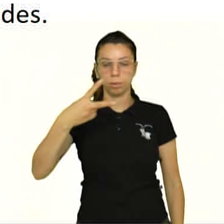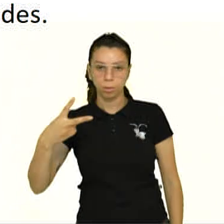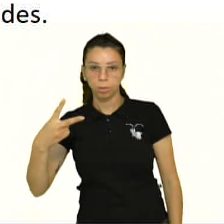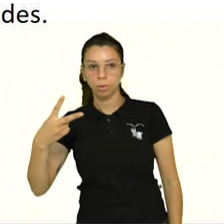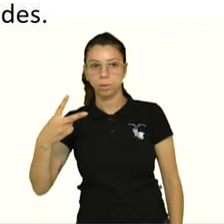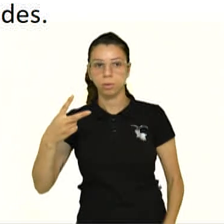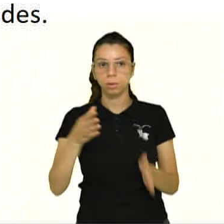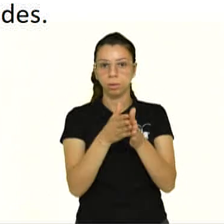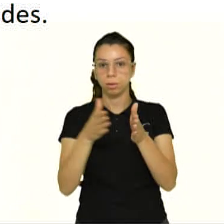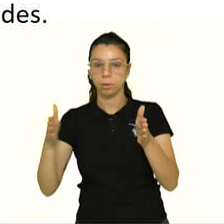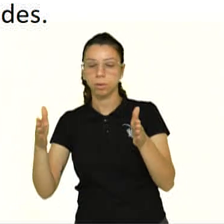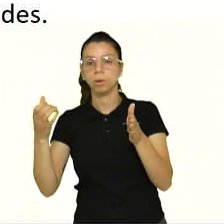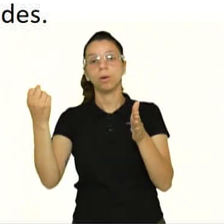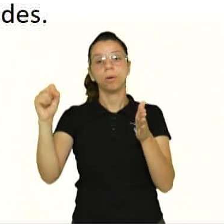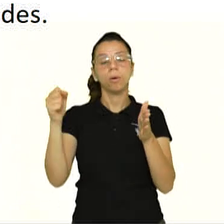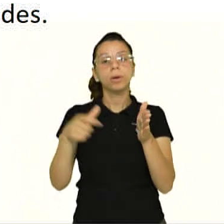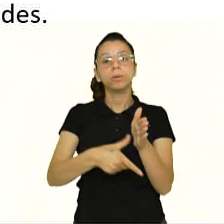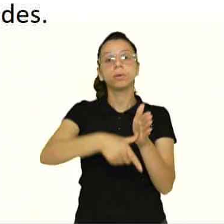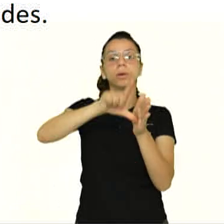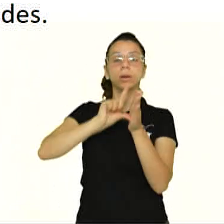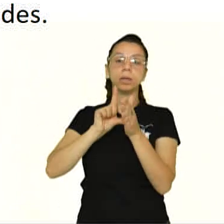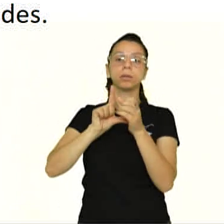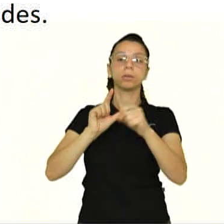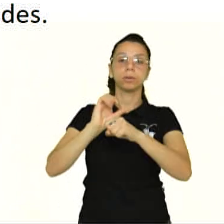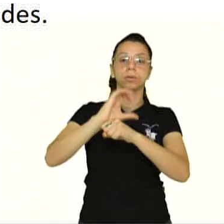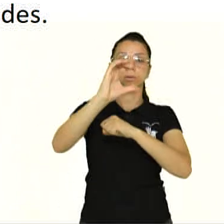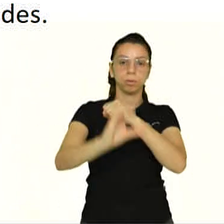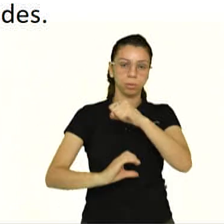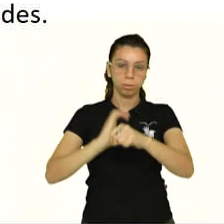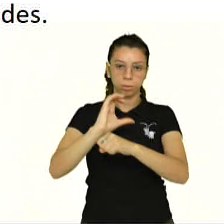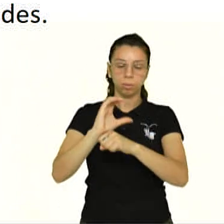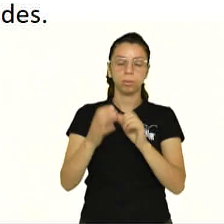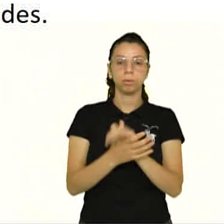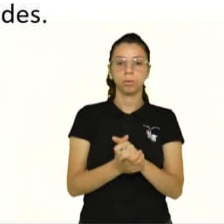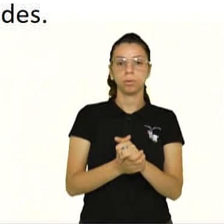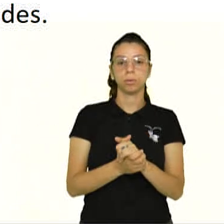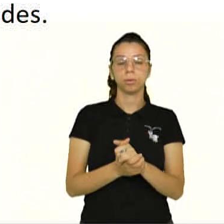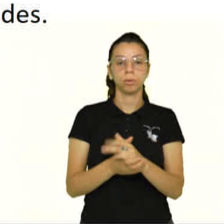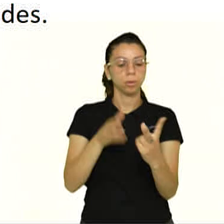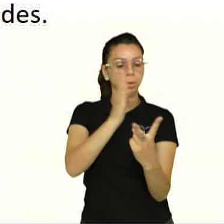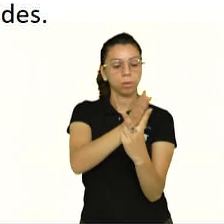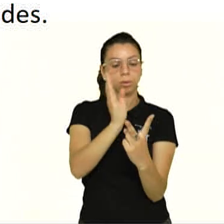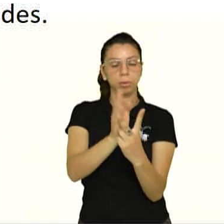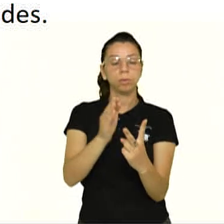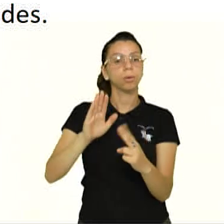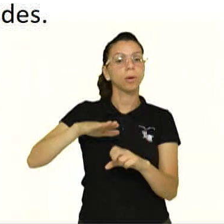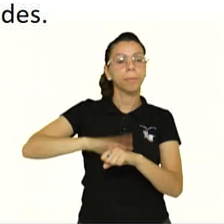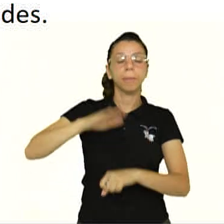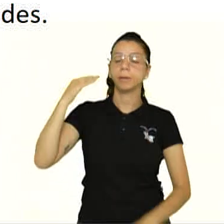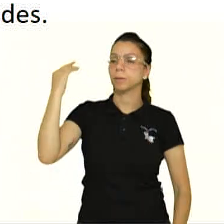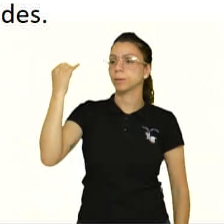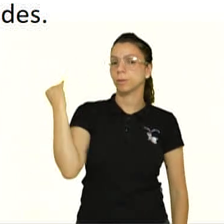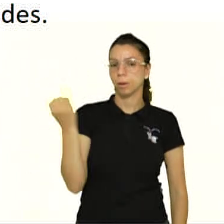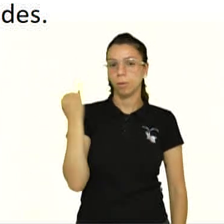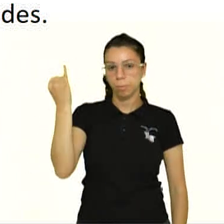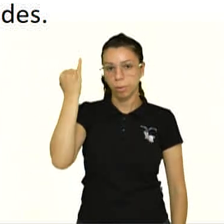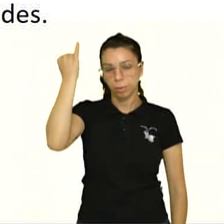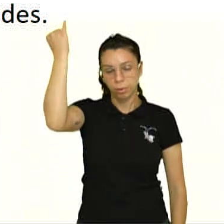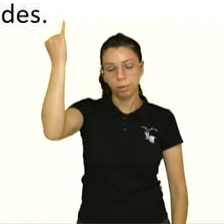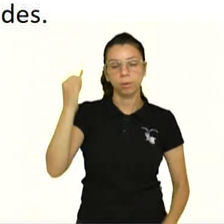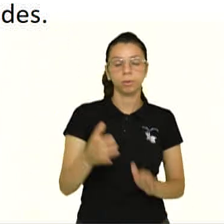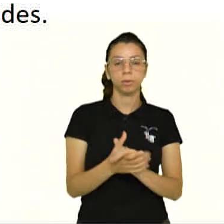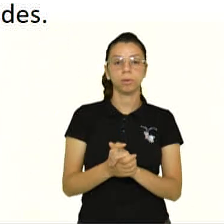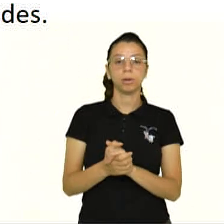e 8 a.C., duas obras estão entre as mais importantes fontes textuais que